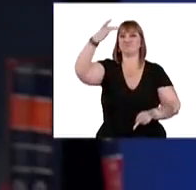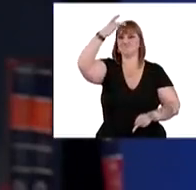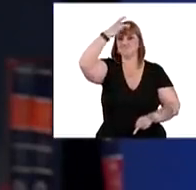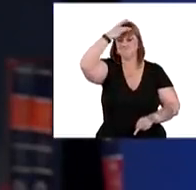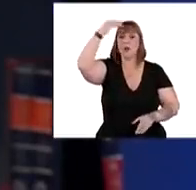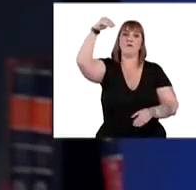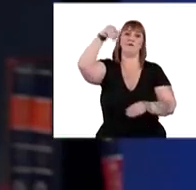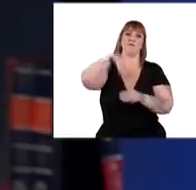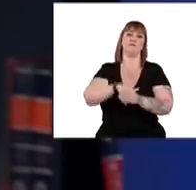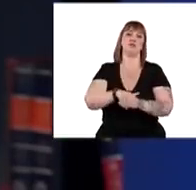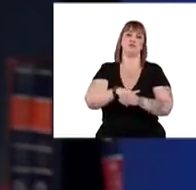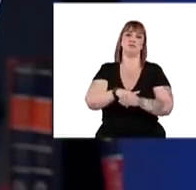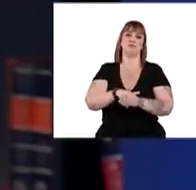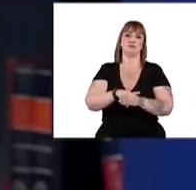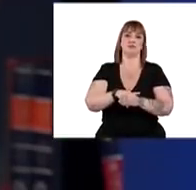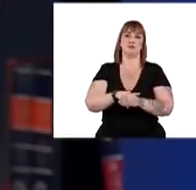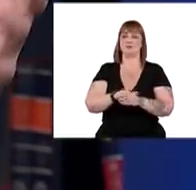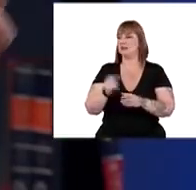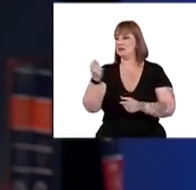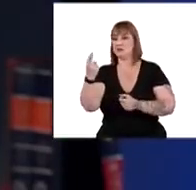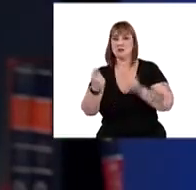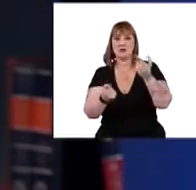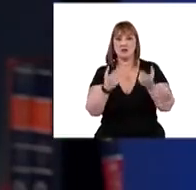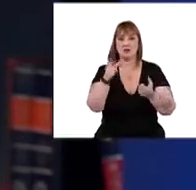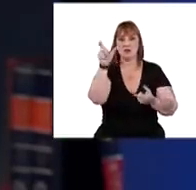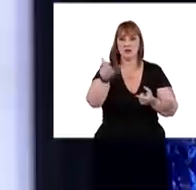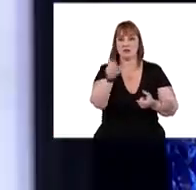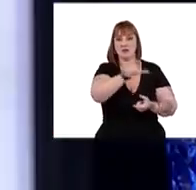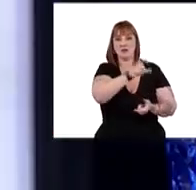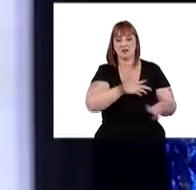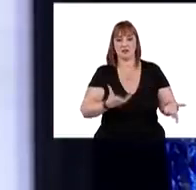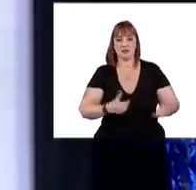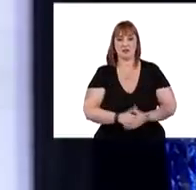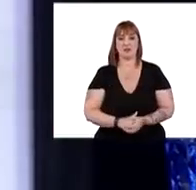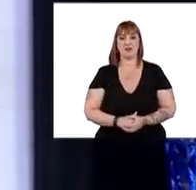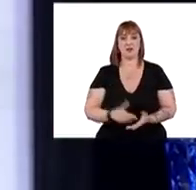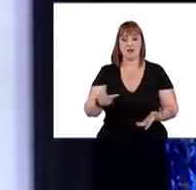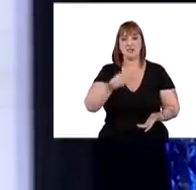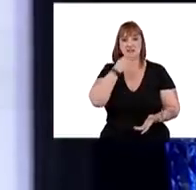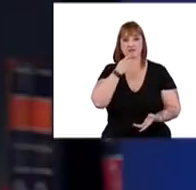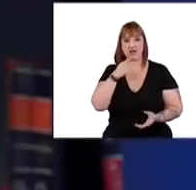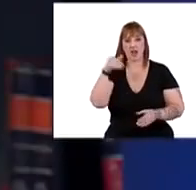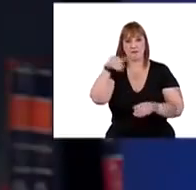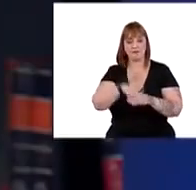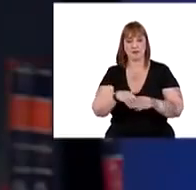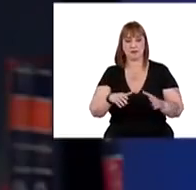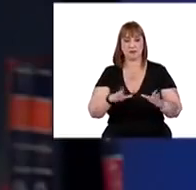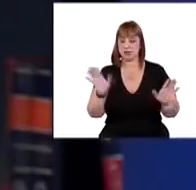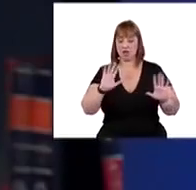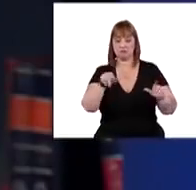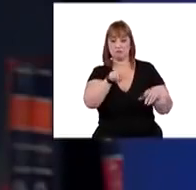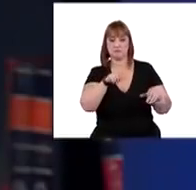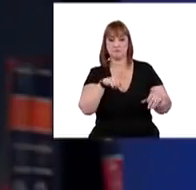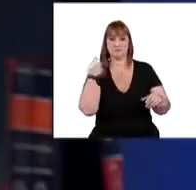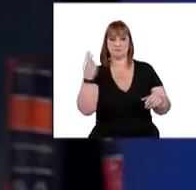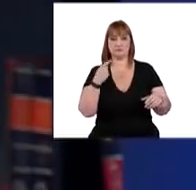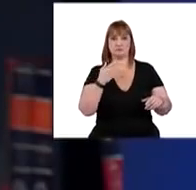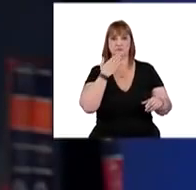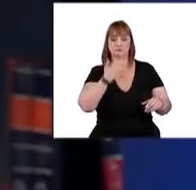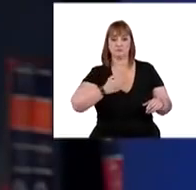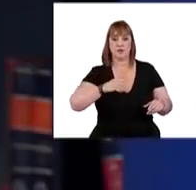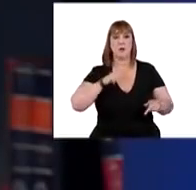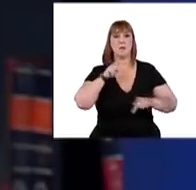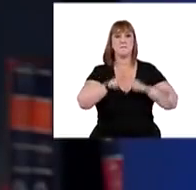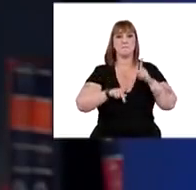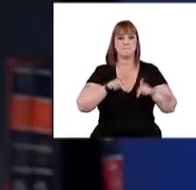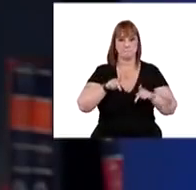conscientemente votar em algum desses extremos. O senhor chama atenção para o voto consciente. A gente é oferta, não somos a demanda. O público é que